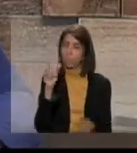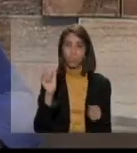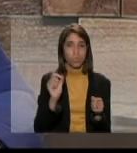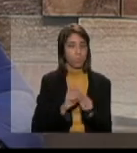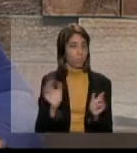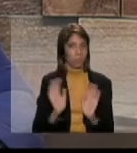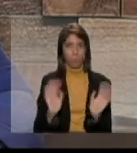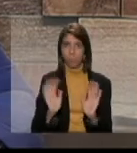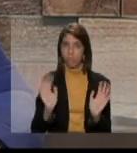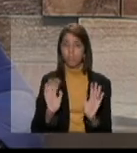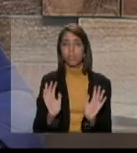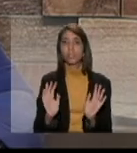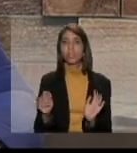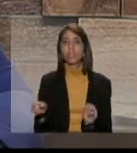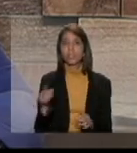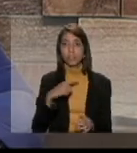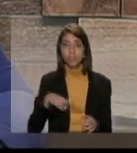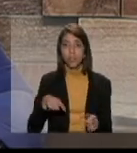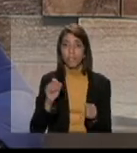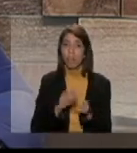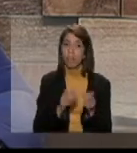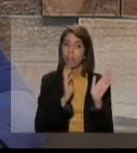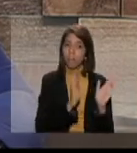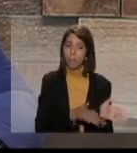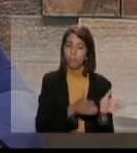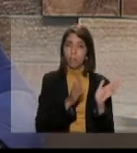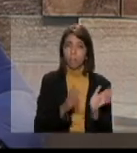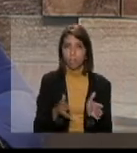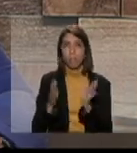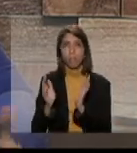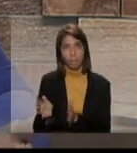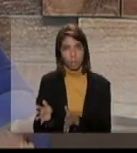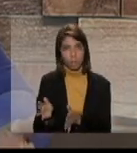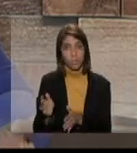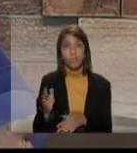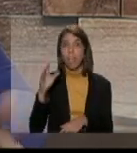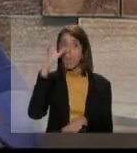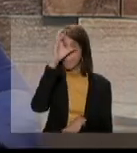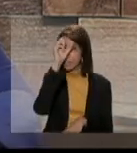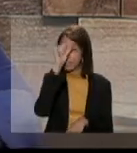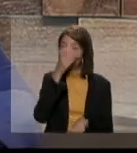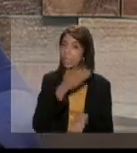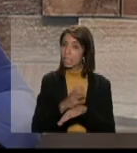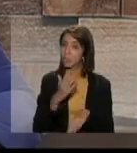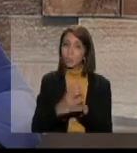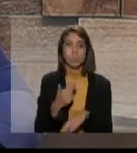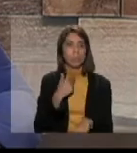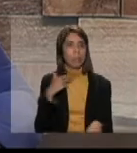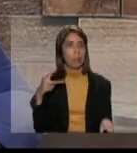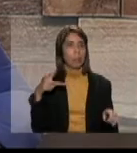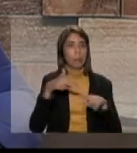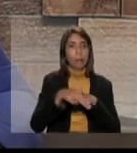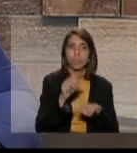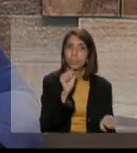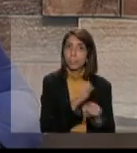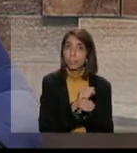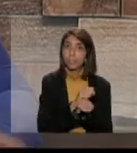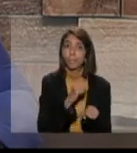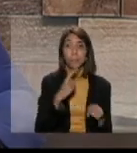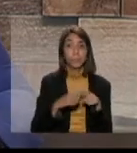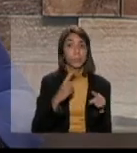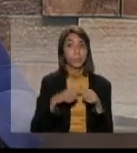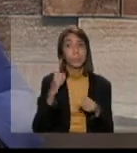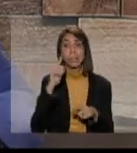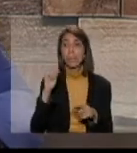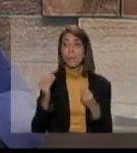não faz mais isso a gente faz na ordem isso é uma coisa que se aprendeu a fazer não dá pra você cortar isso pode ser porque você